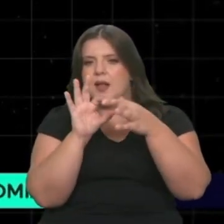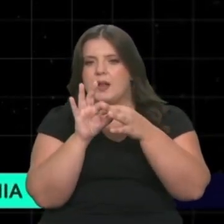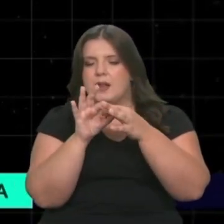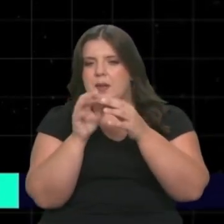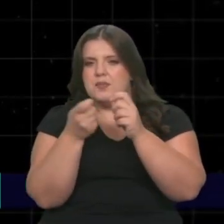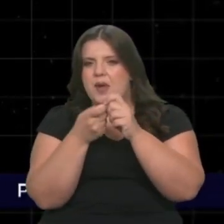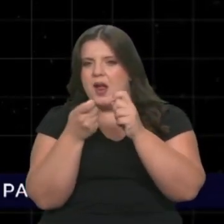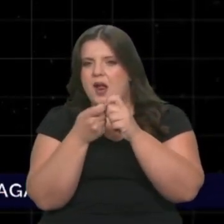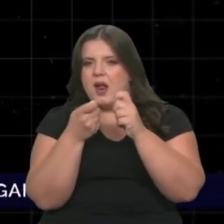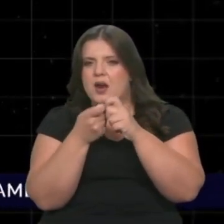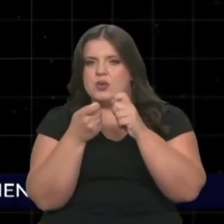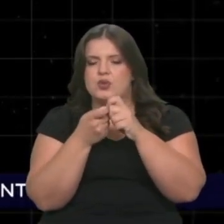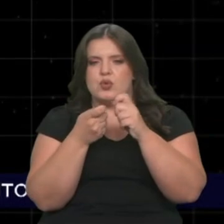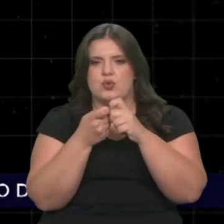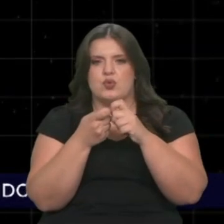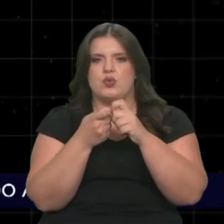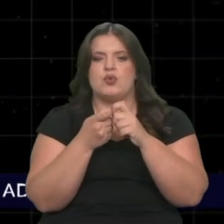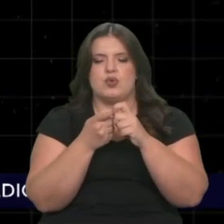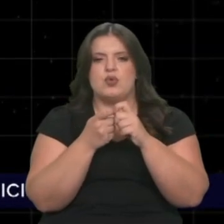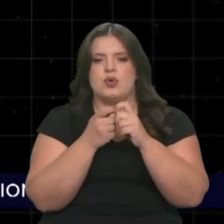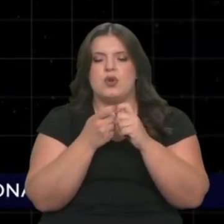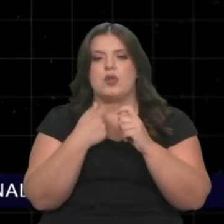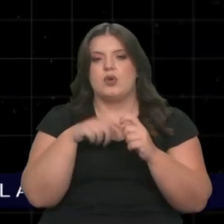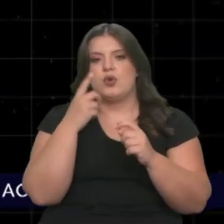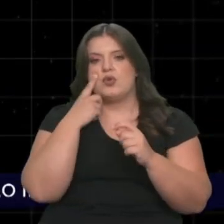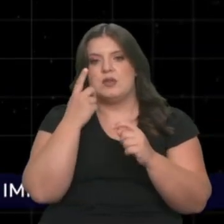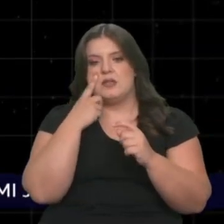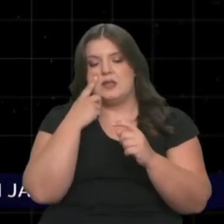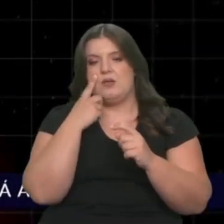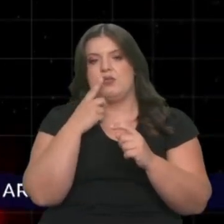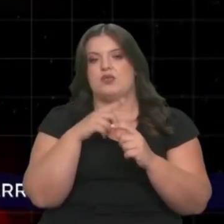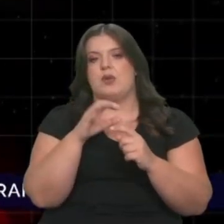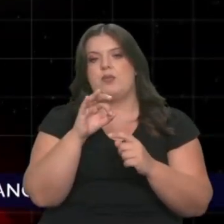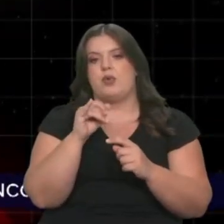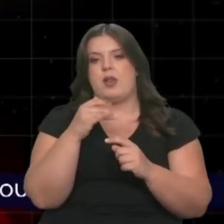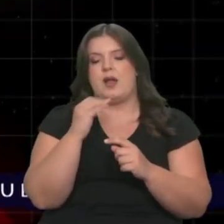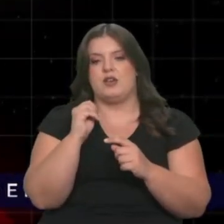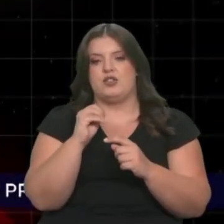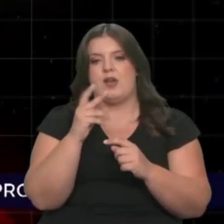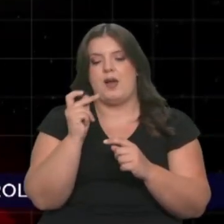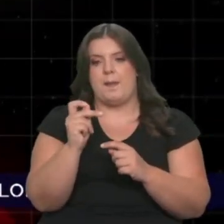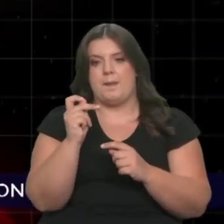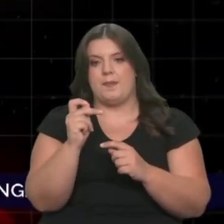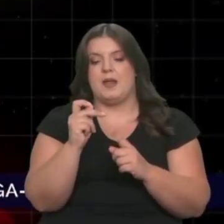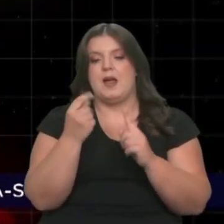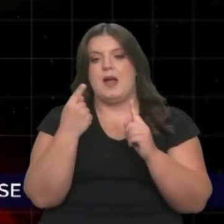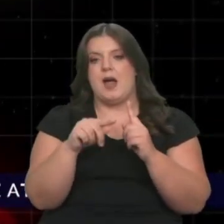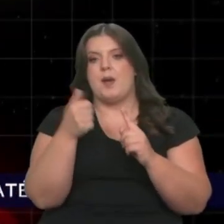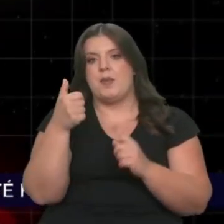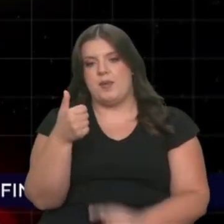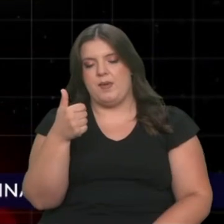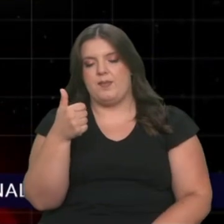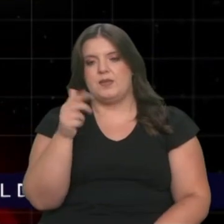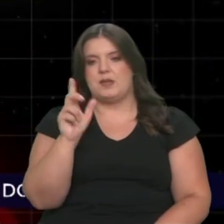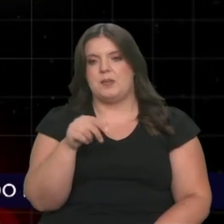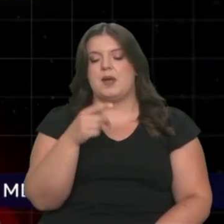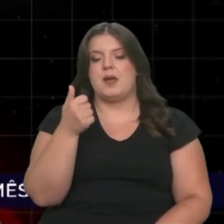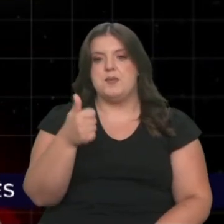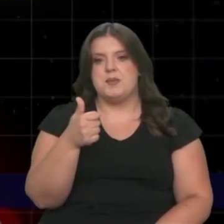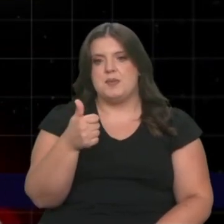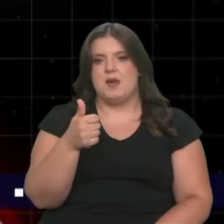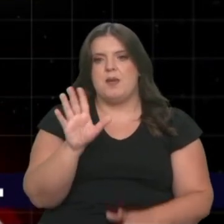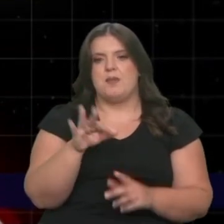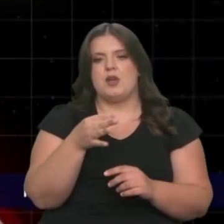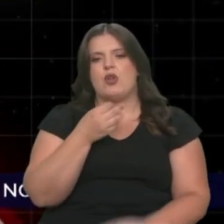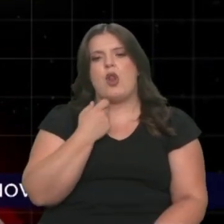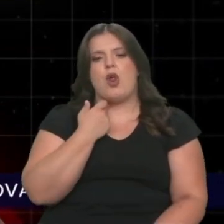relativamente perto da estrela polar que nós conhecemos e que, cientificamente falando, é Polaris A. Portanto, há uma A e há uma B. A Polaris B é claramente mais